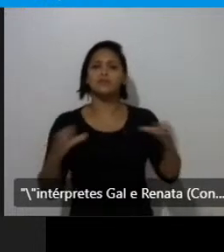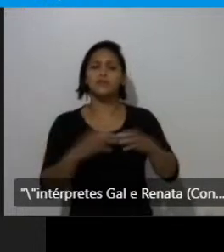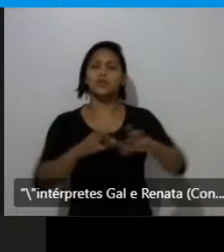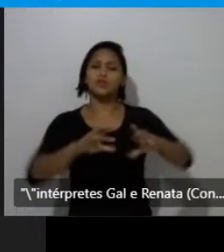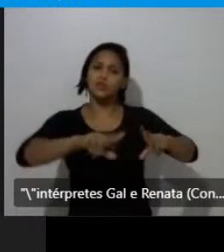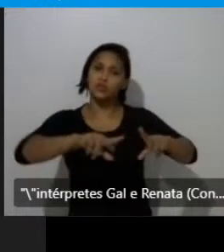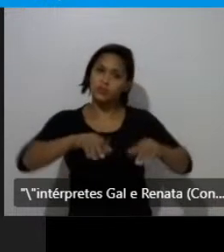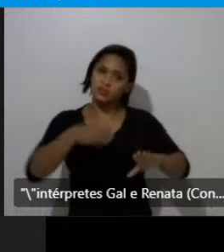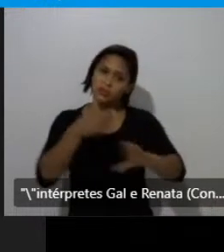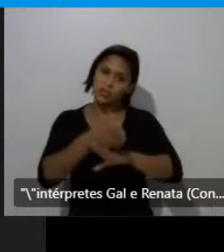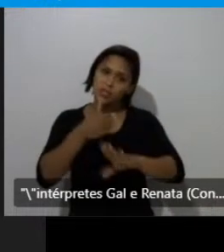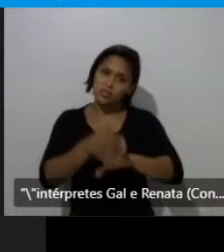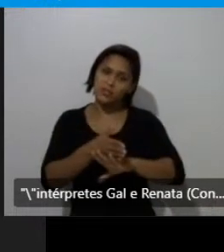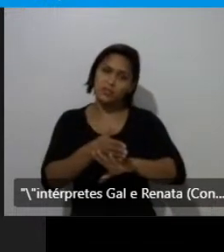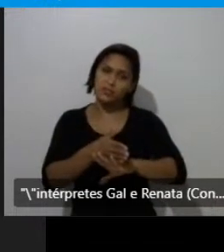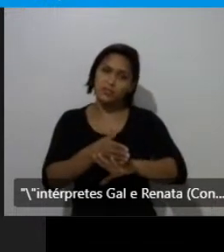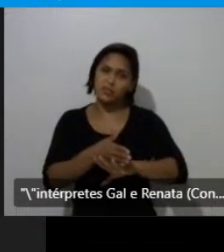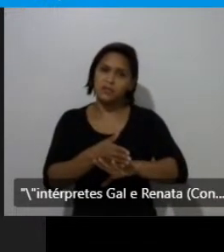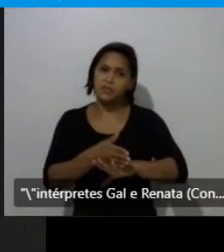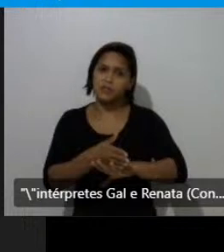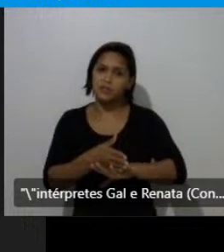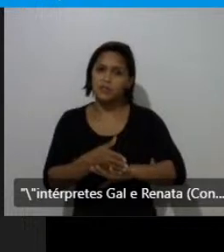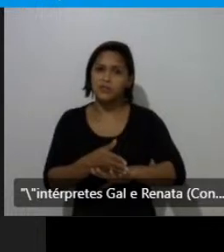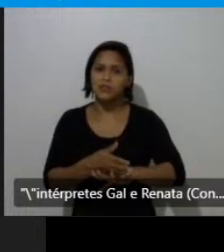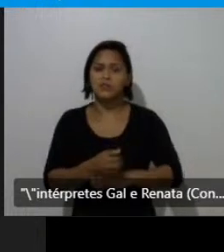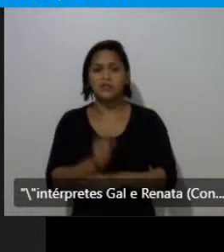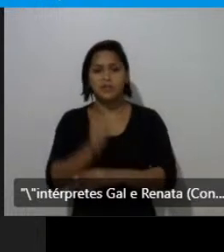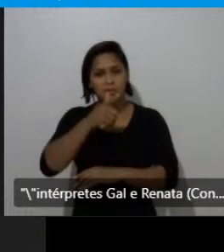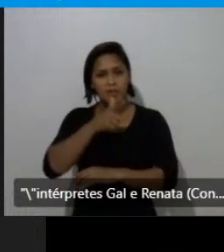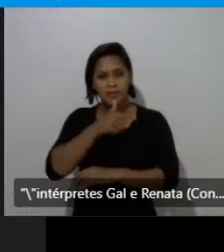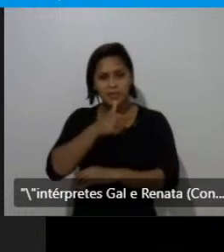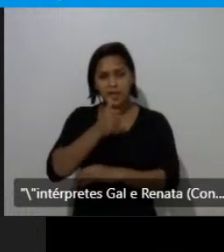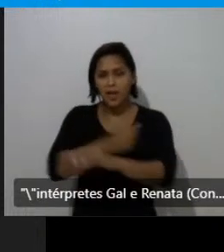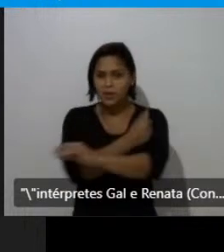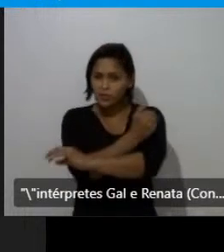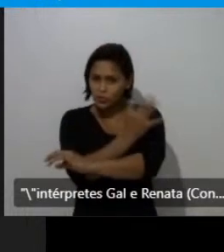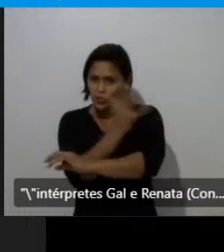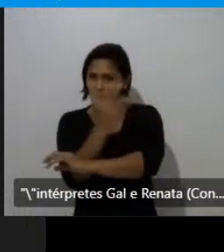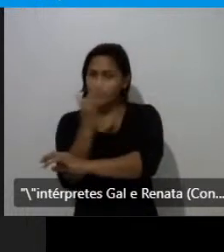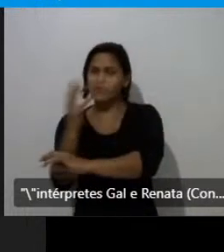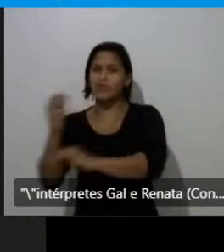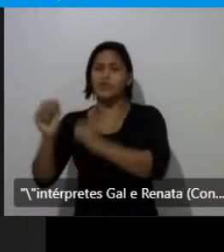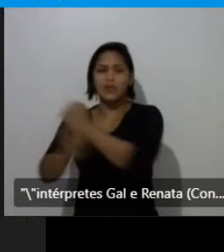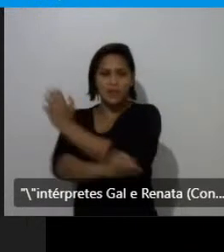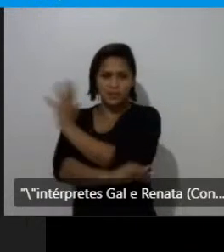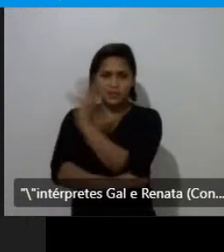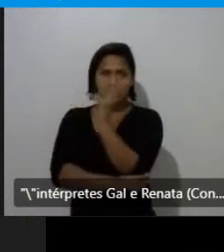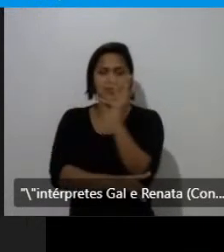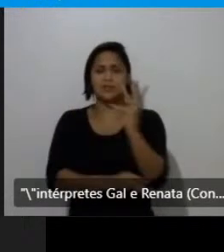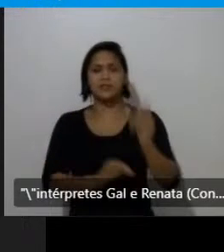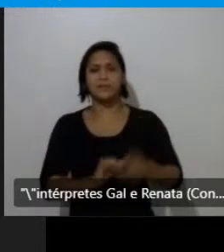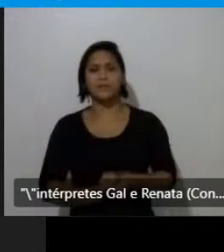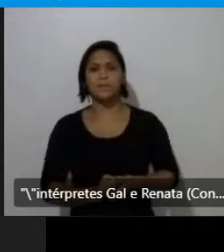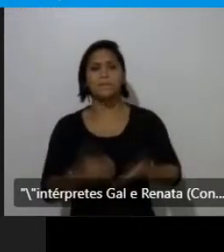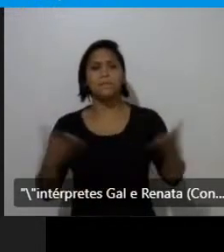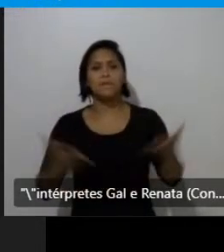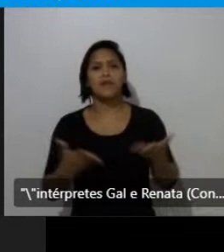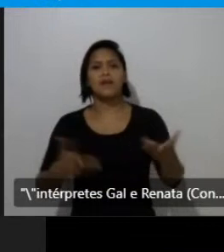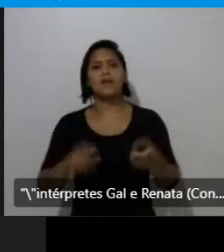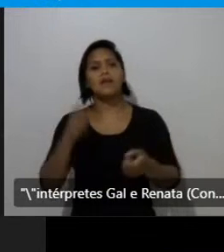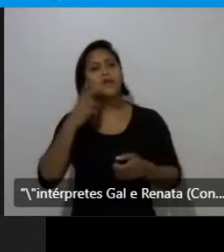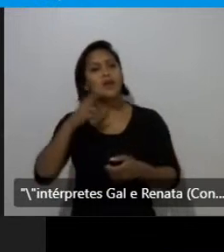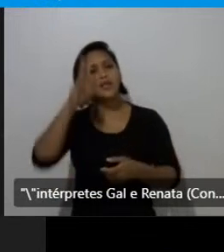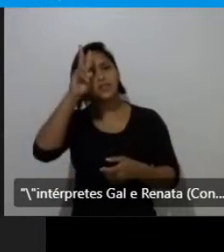diferenciada com a terra, com o ciclo das águas, com a floresta. Agora, esses territórios de